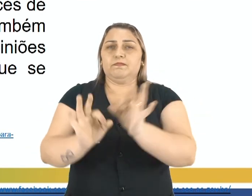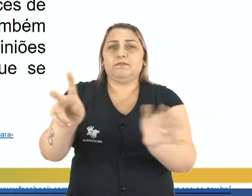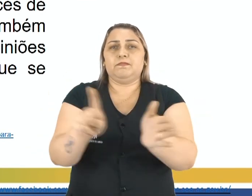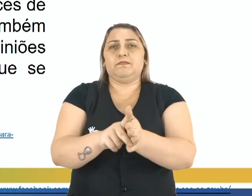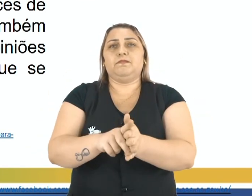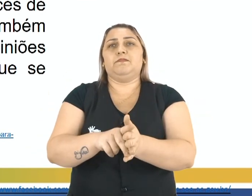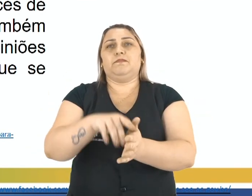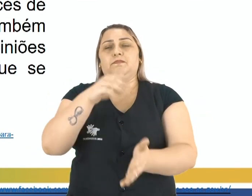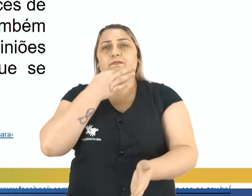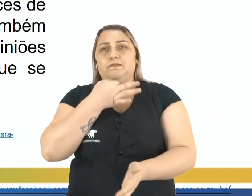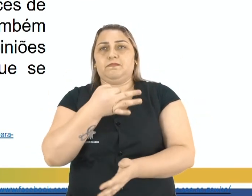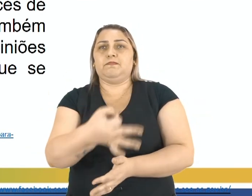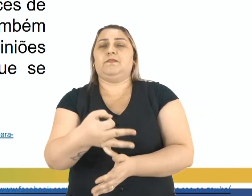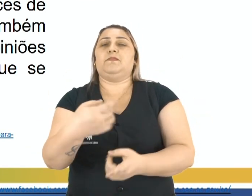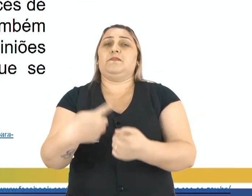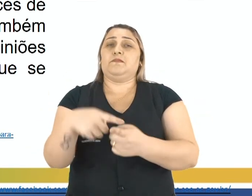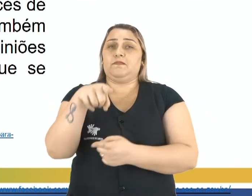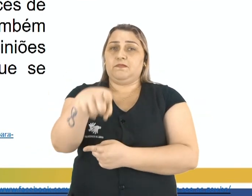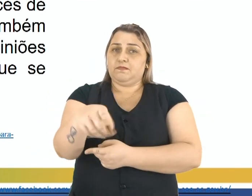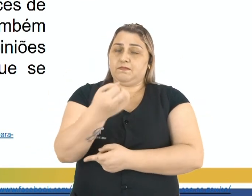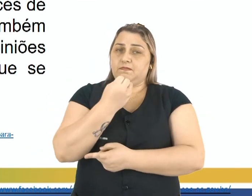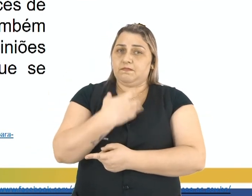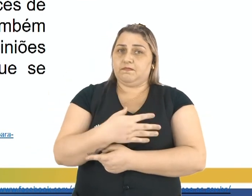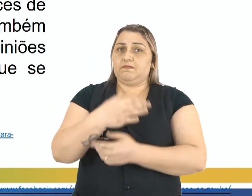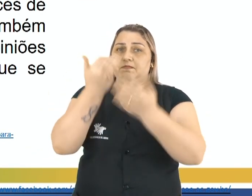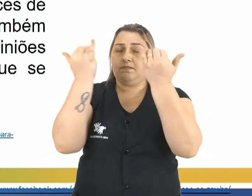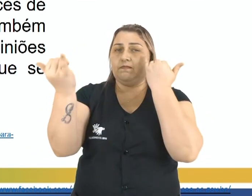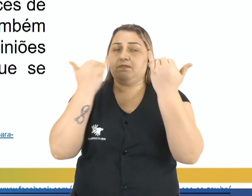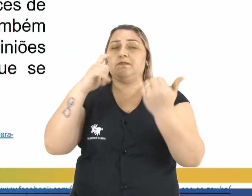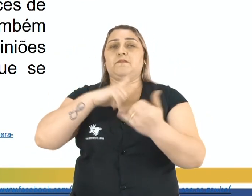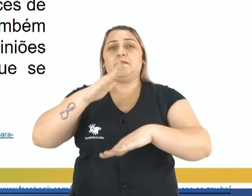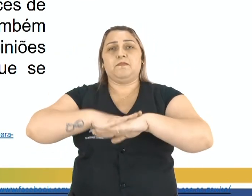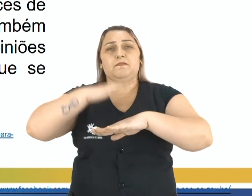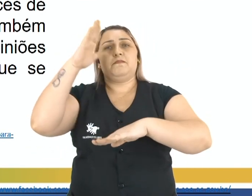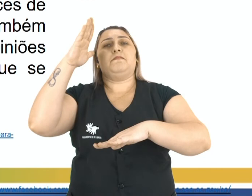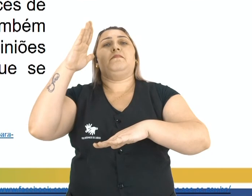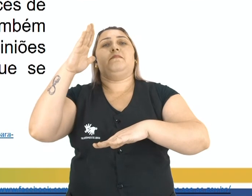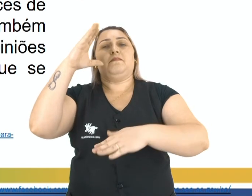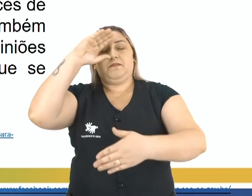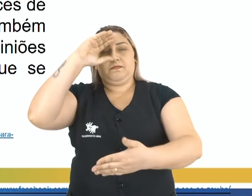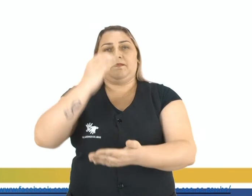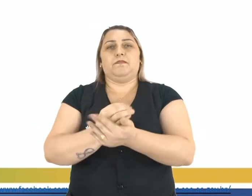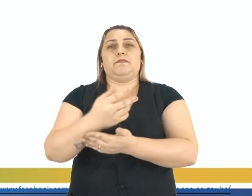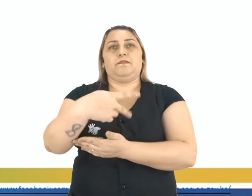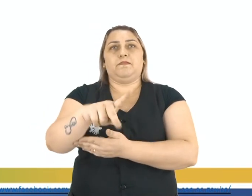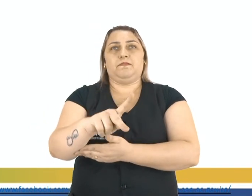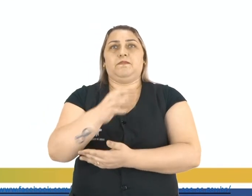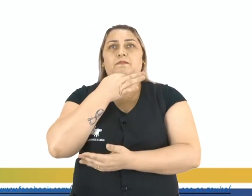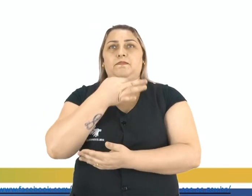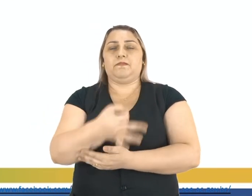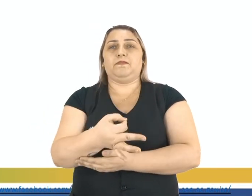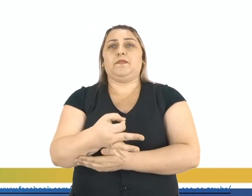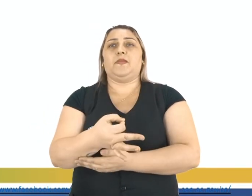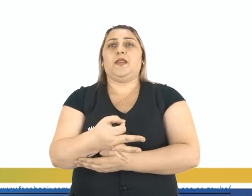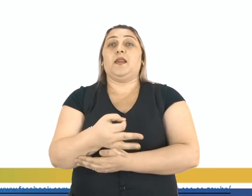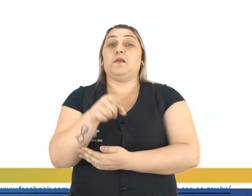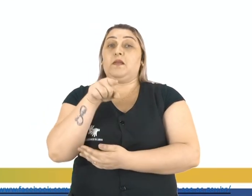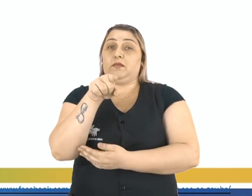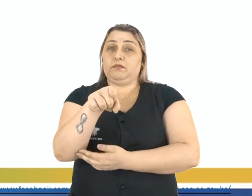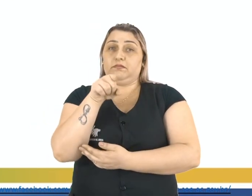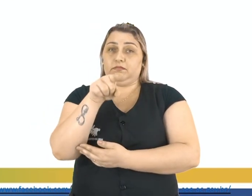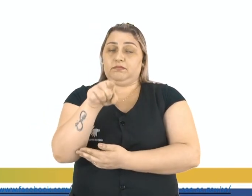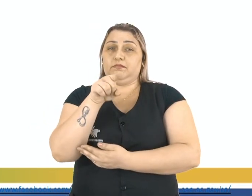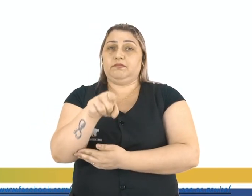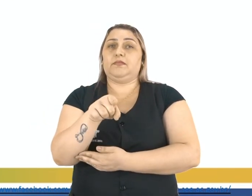sua própria opinião, porque você, bem informado, vai ter mais chances de defender o seu ponto de vista. Para você